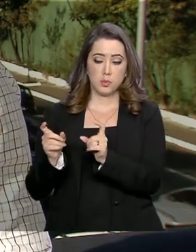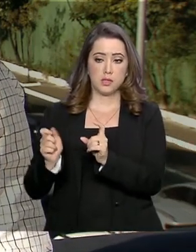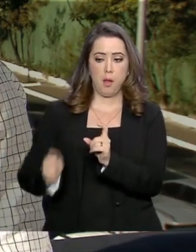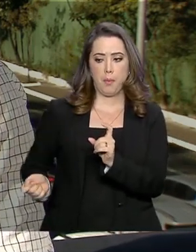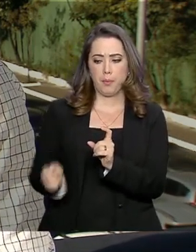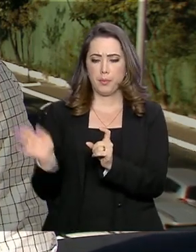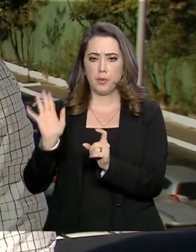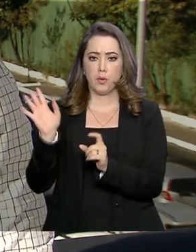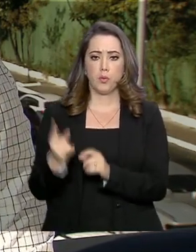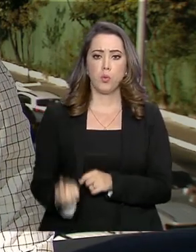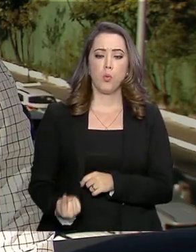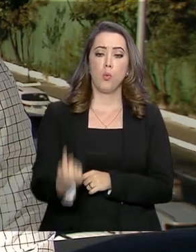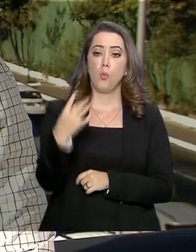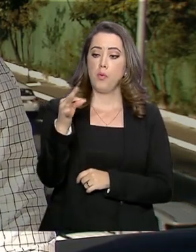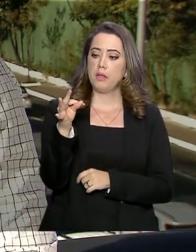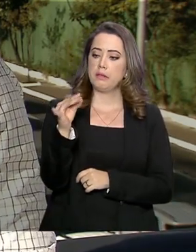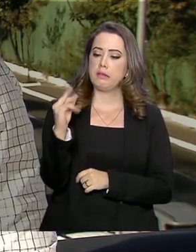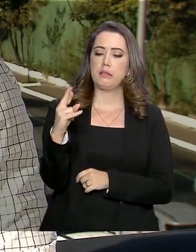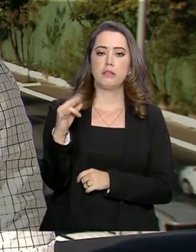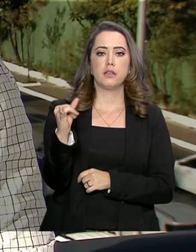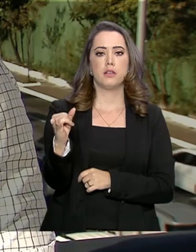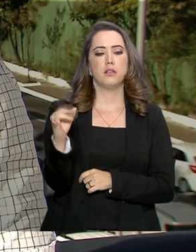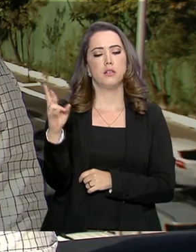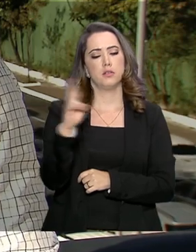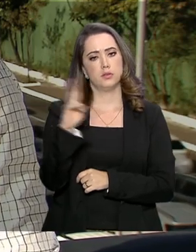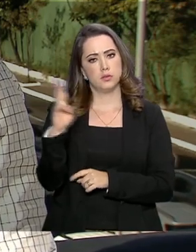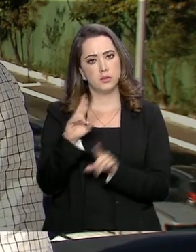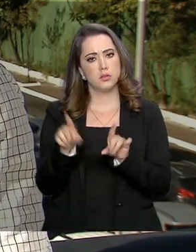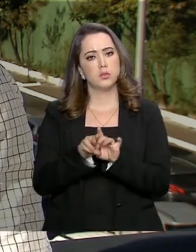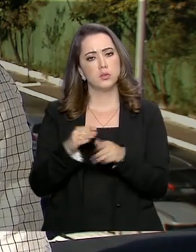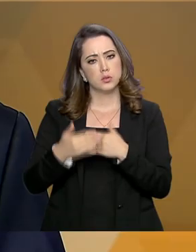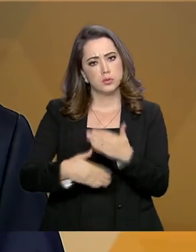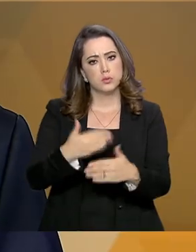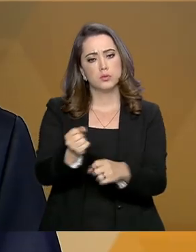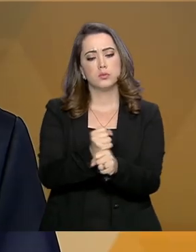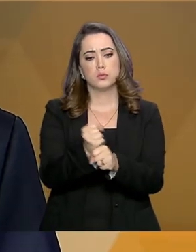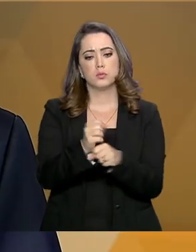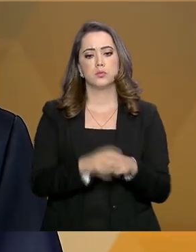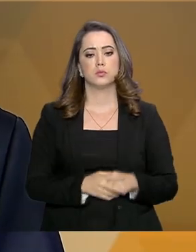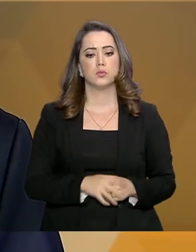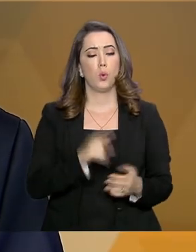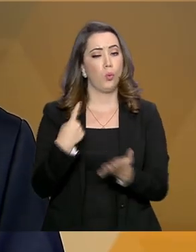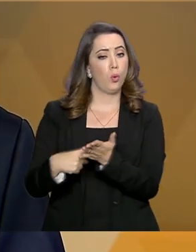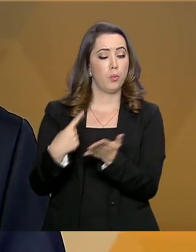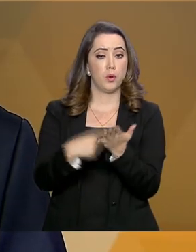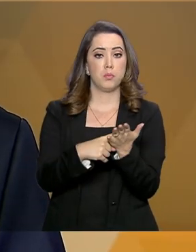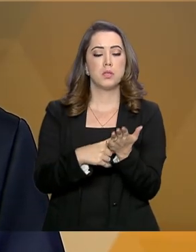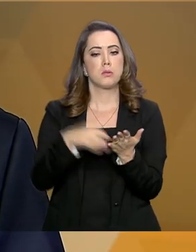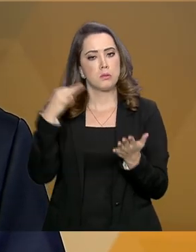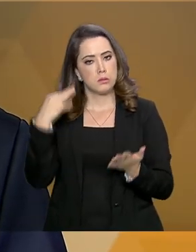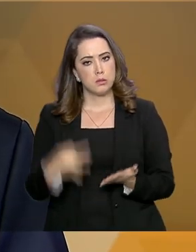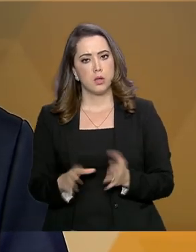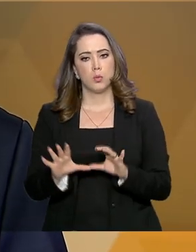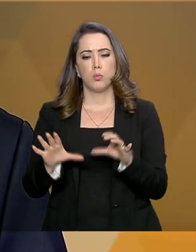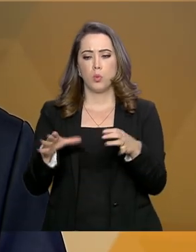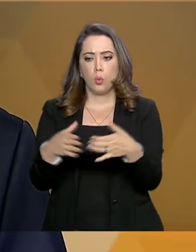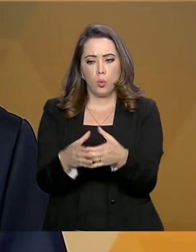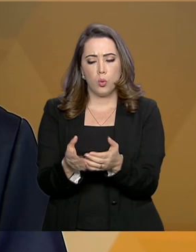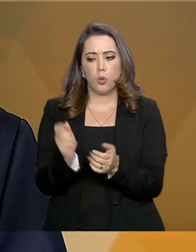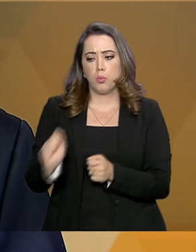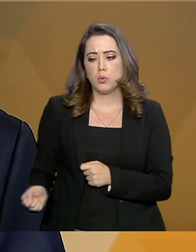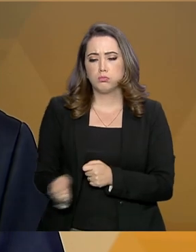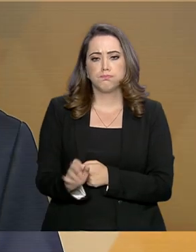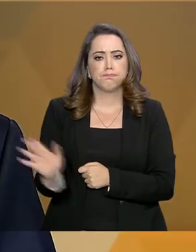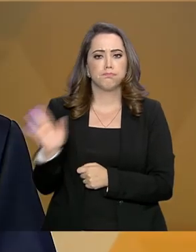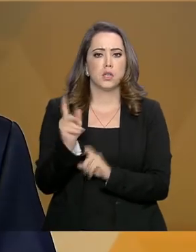1 trilhão e 400 milhões de reais nos próximos anos. A gente tem uma agenda bem robusta para a área de concessão